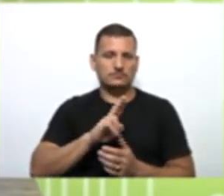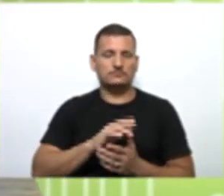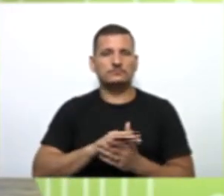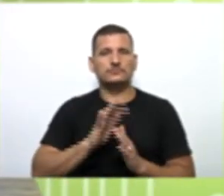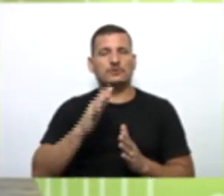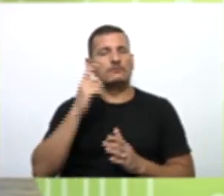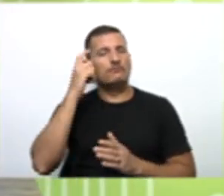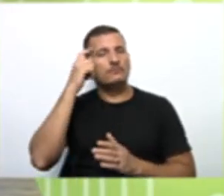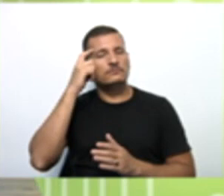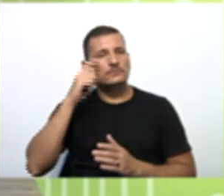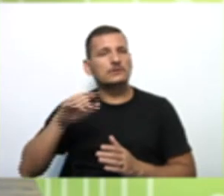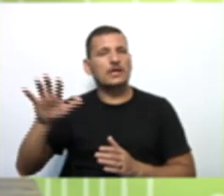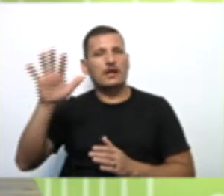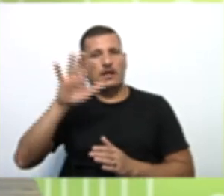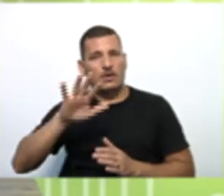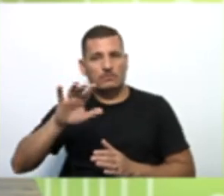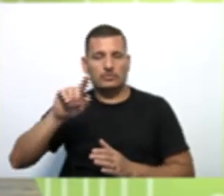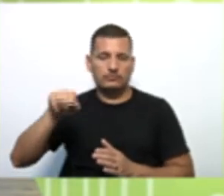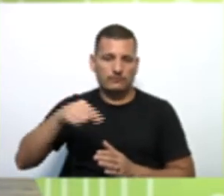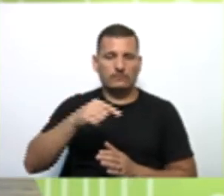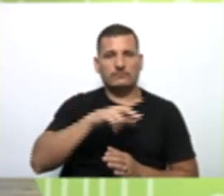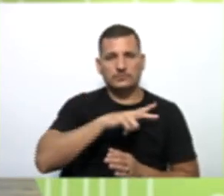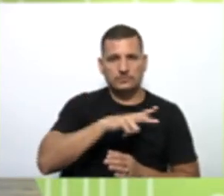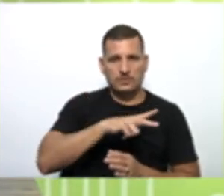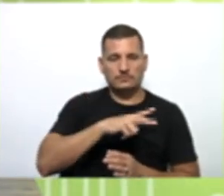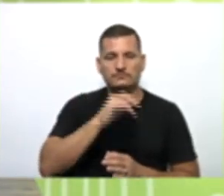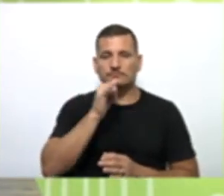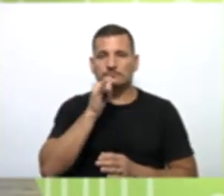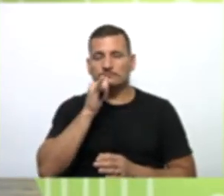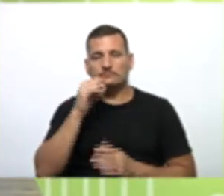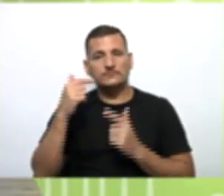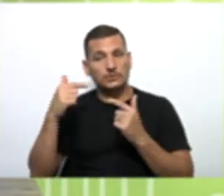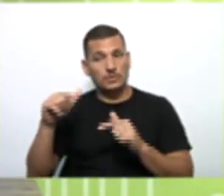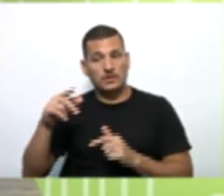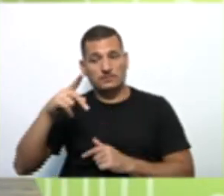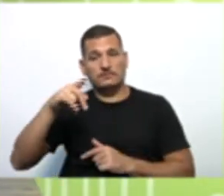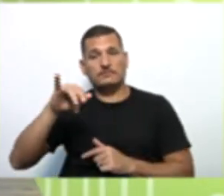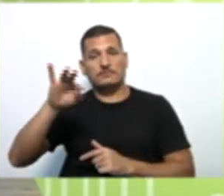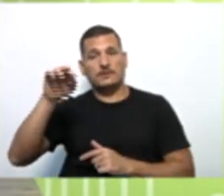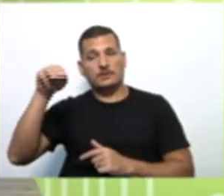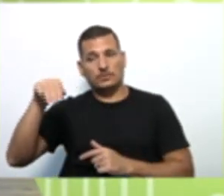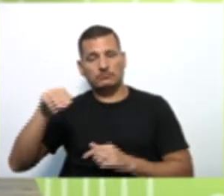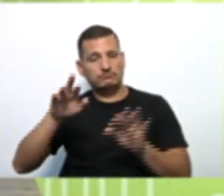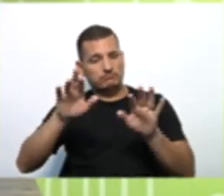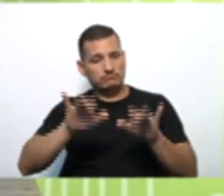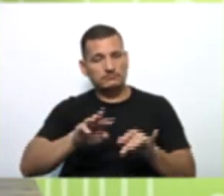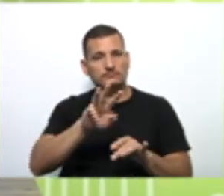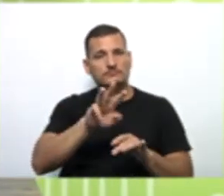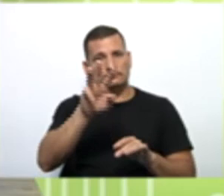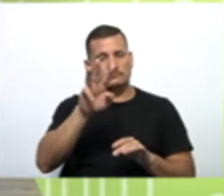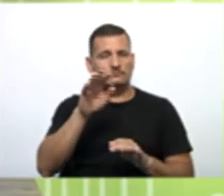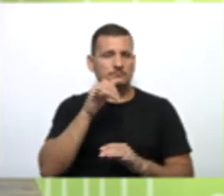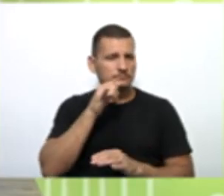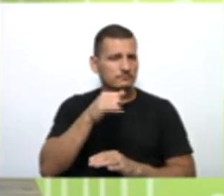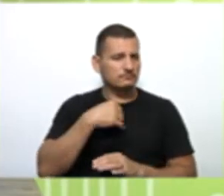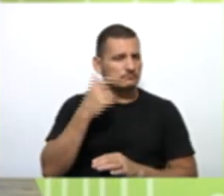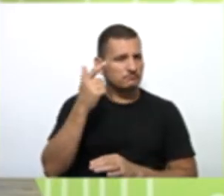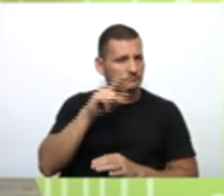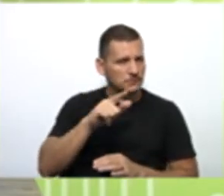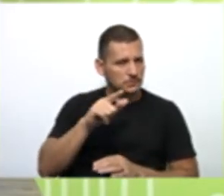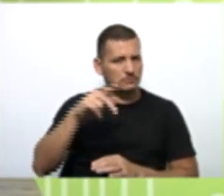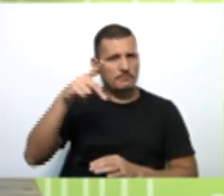geral e vou aplicar no particular. Por exemplo, linguagem Python para desenvolver sites. Será que eu consigo desenvolver sites em linguagem